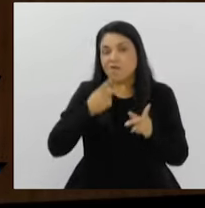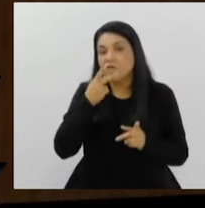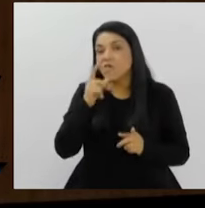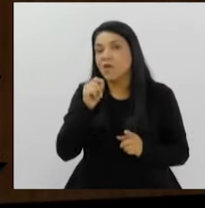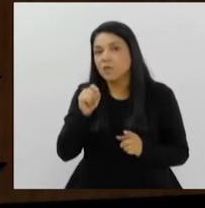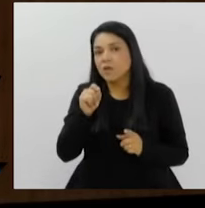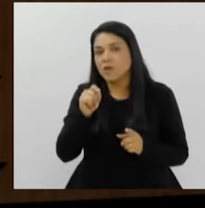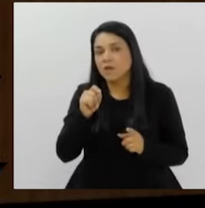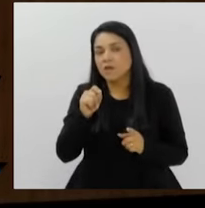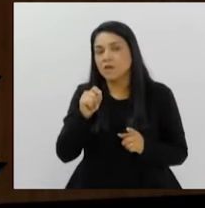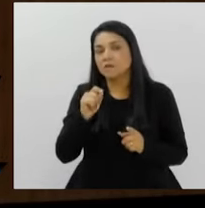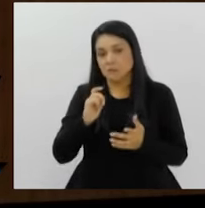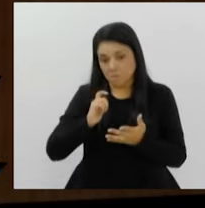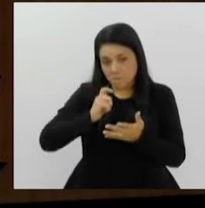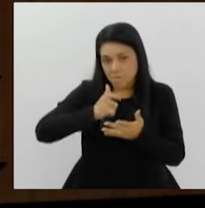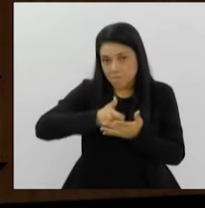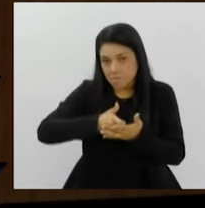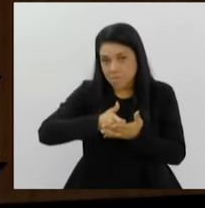que estar vivo.